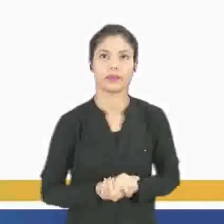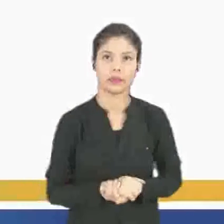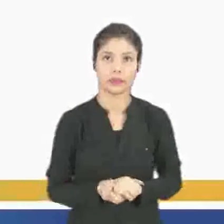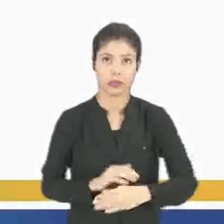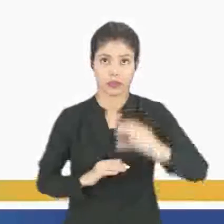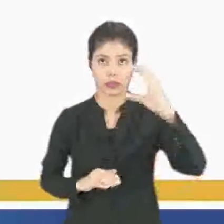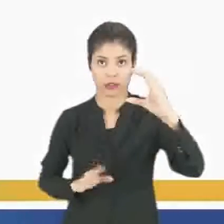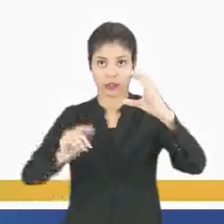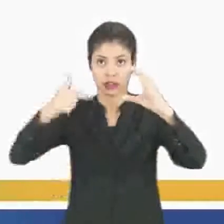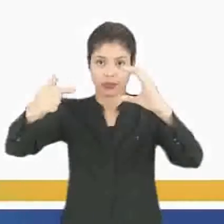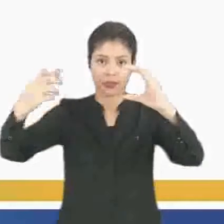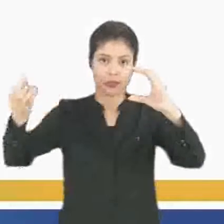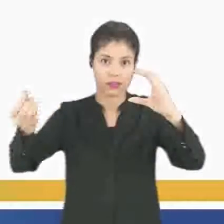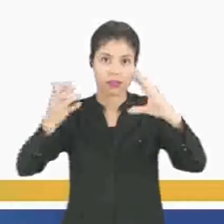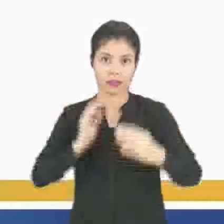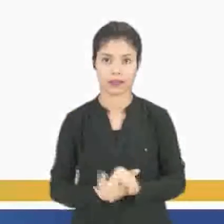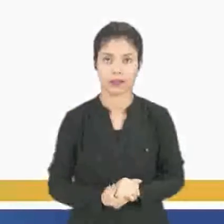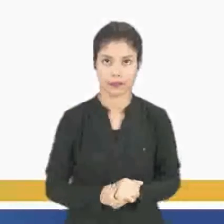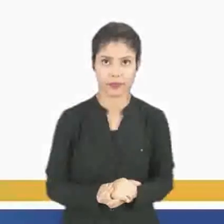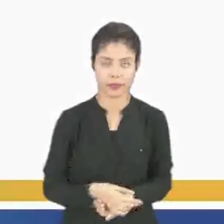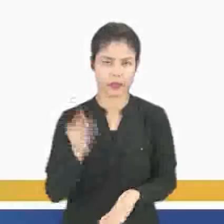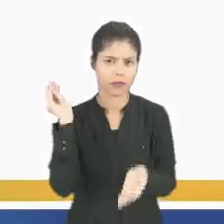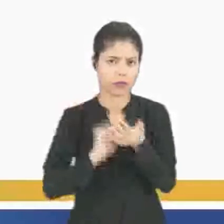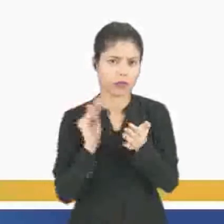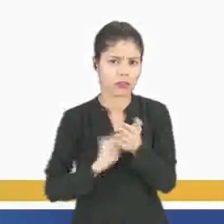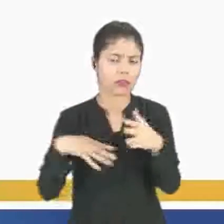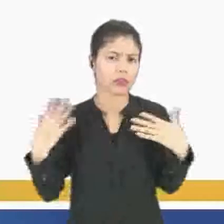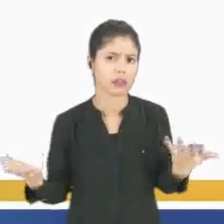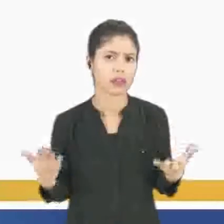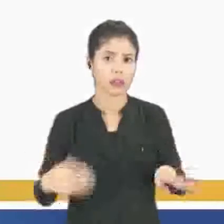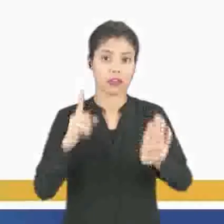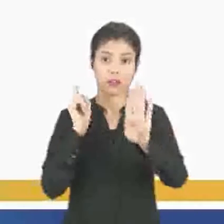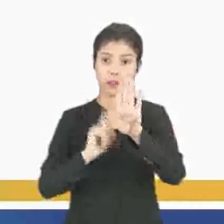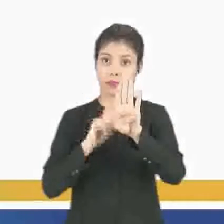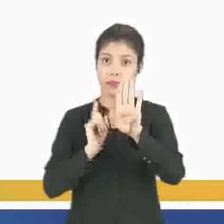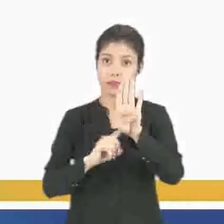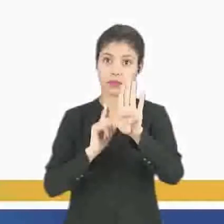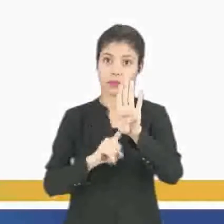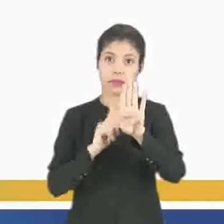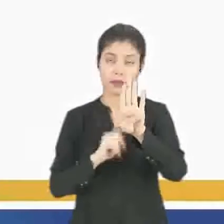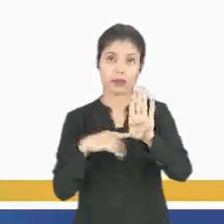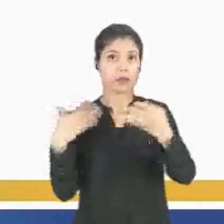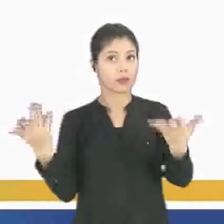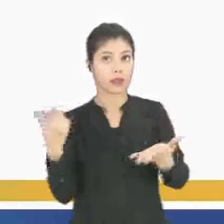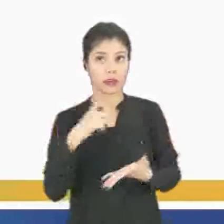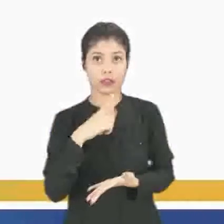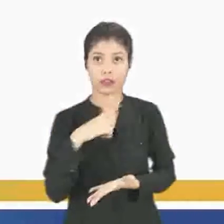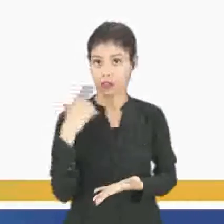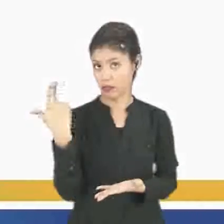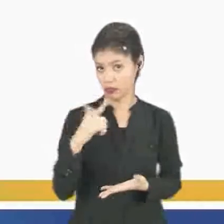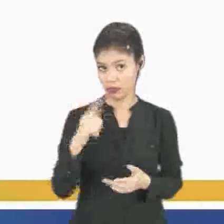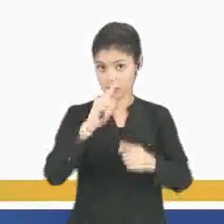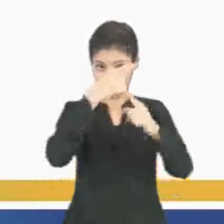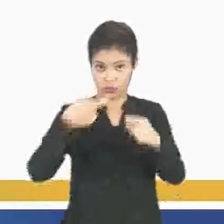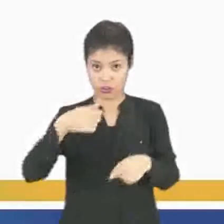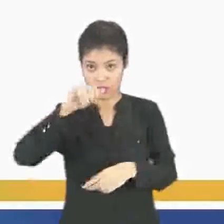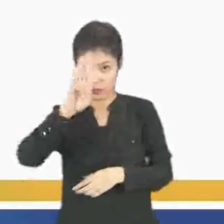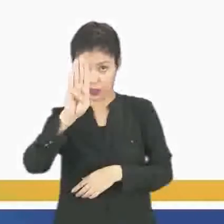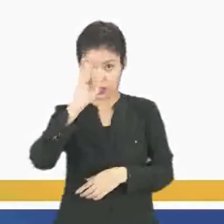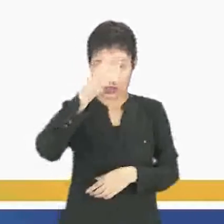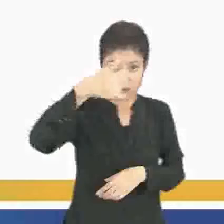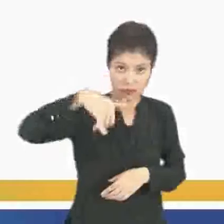8. Coordenada de C eu tenho 7 e 6. O que está faltando? As coordenadas do vértice B. Então, eu não vou ter nem o XB,